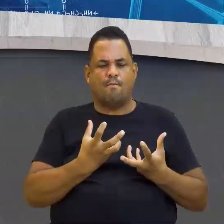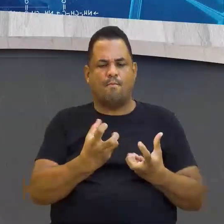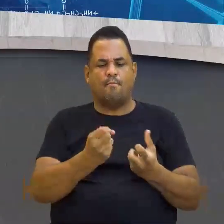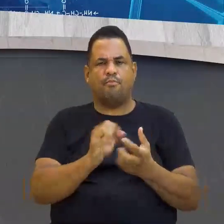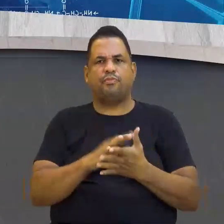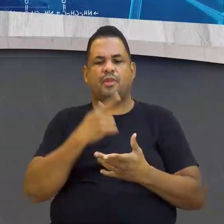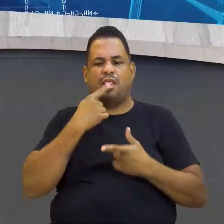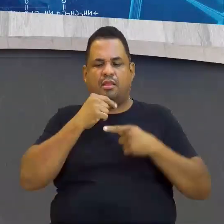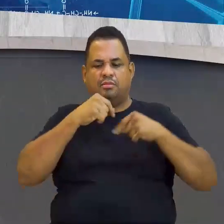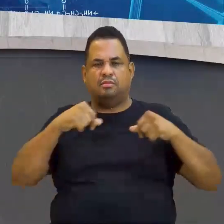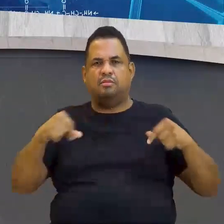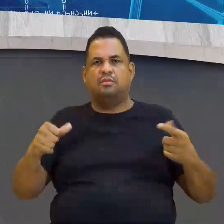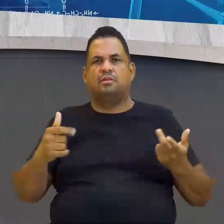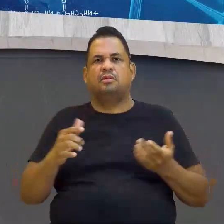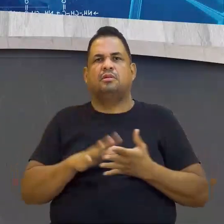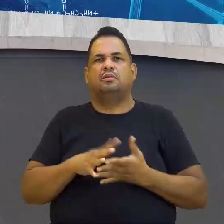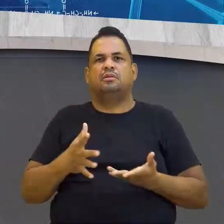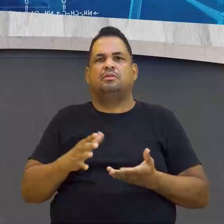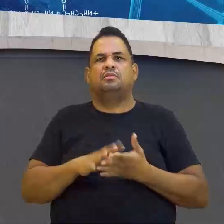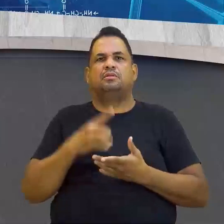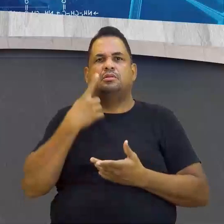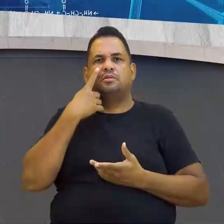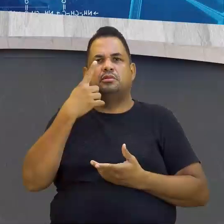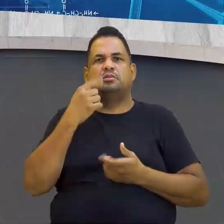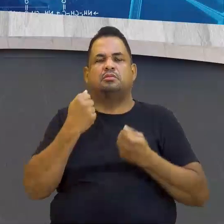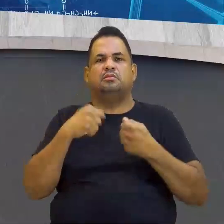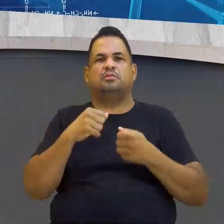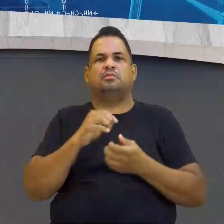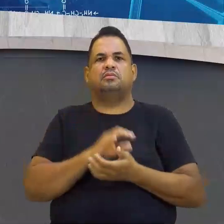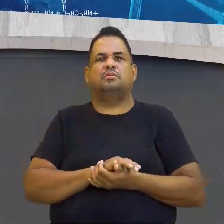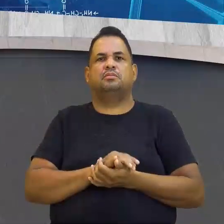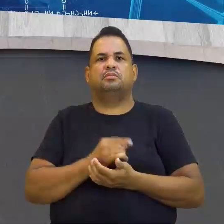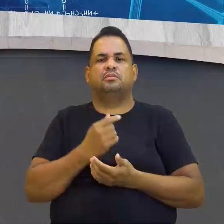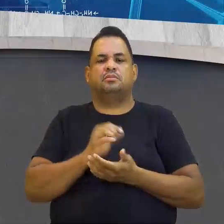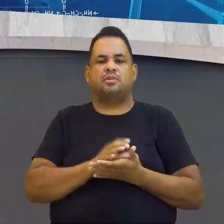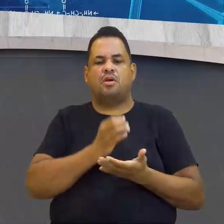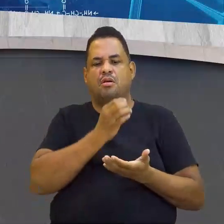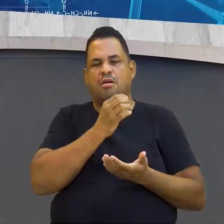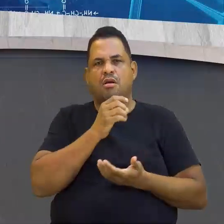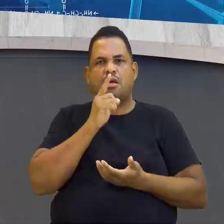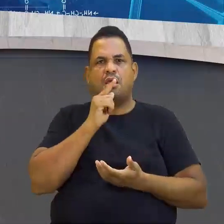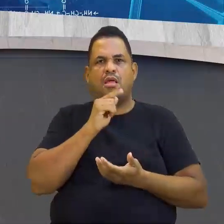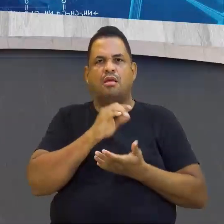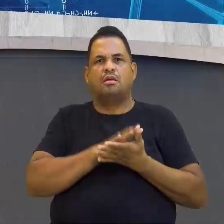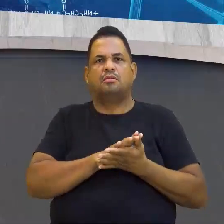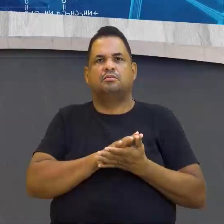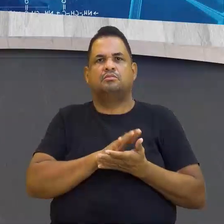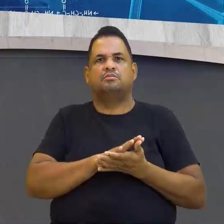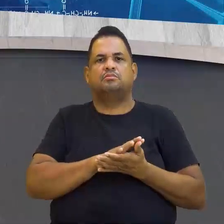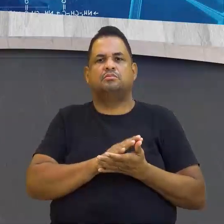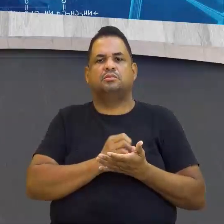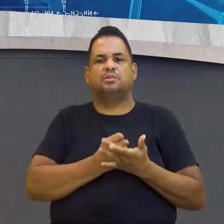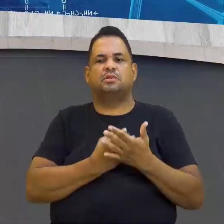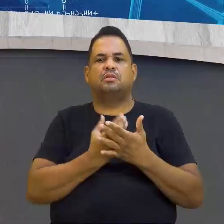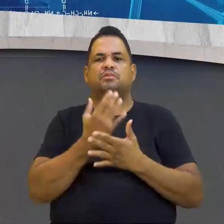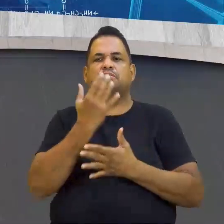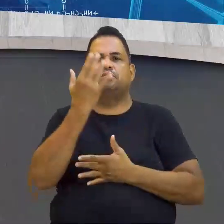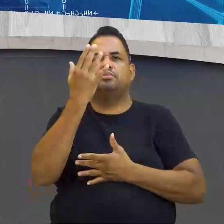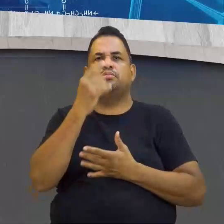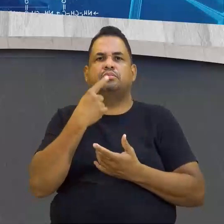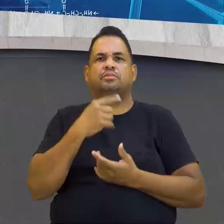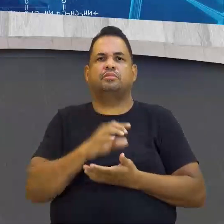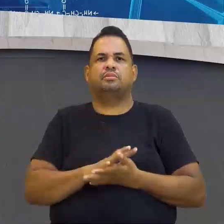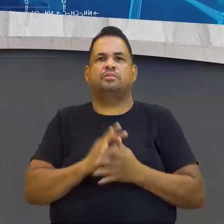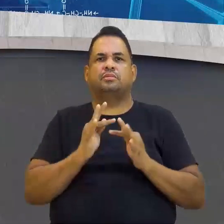quiser observar essa situação em casa, você pode pegar um pouco de água, dissolver o sal e deixar aquela água evaporar, que você vai ver